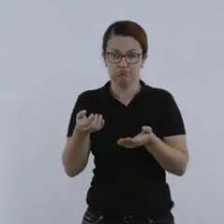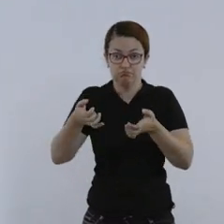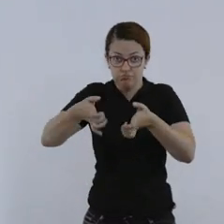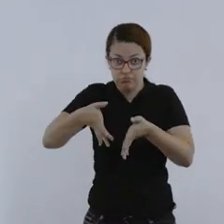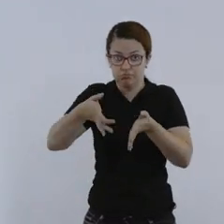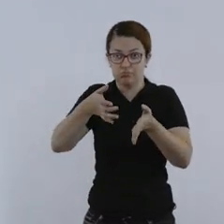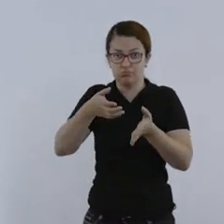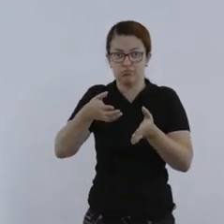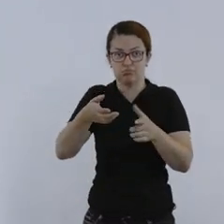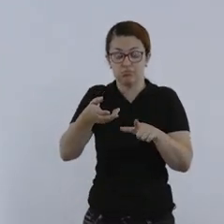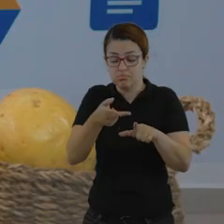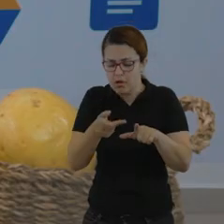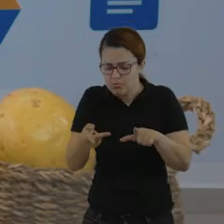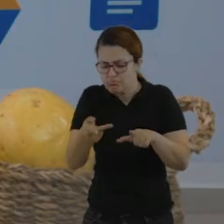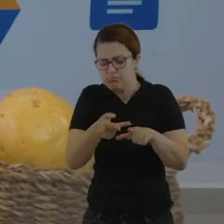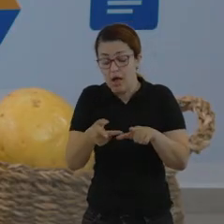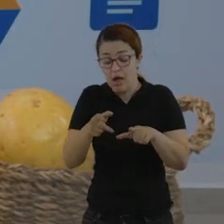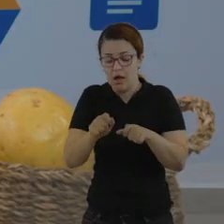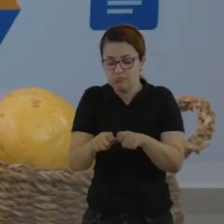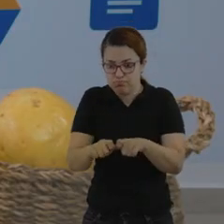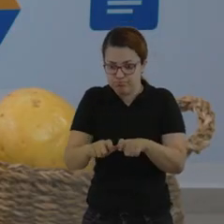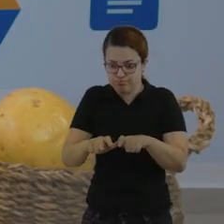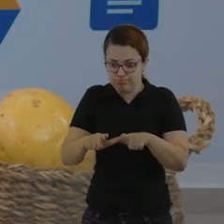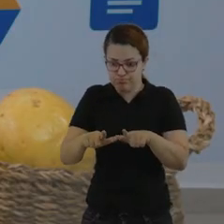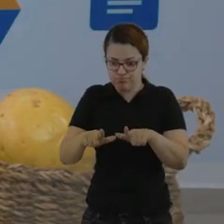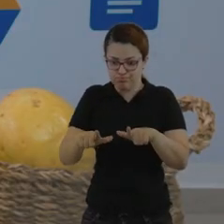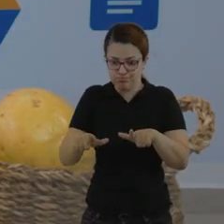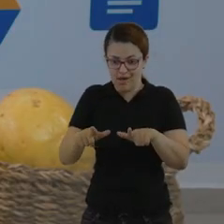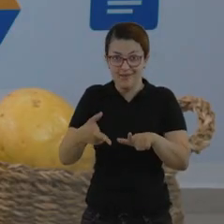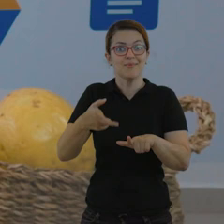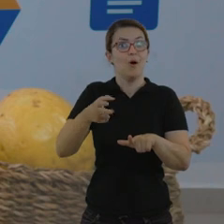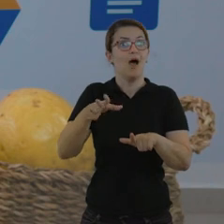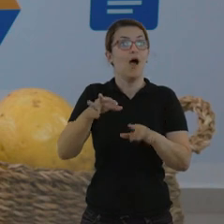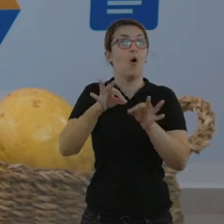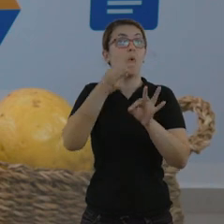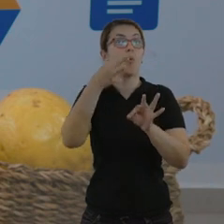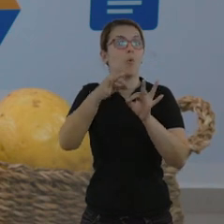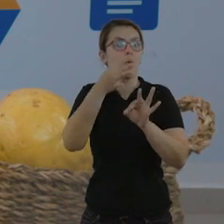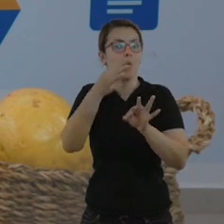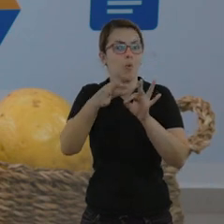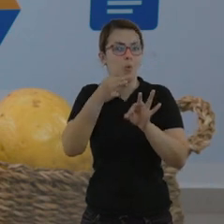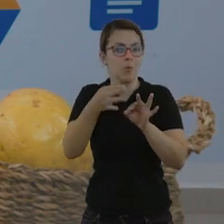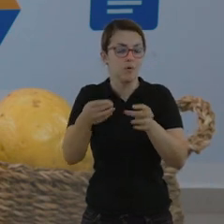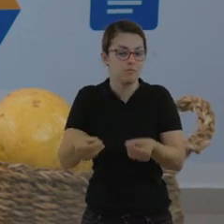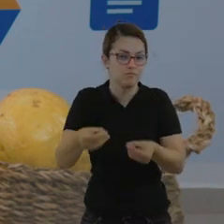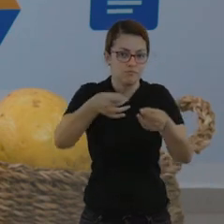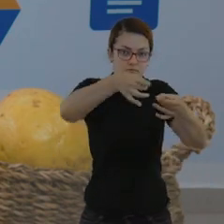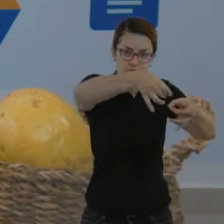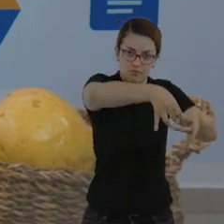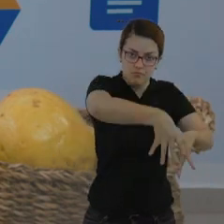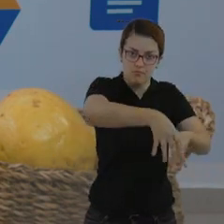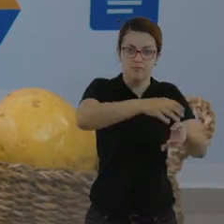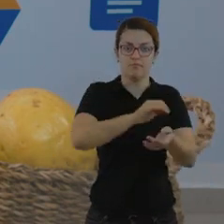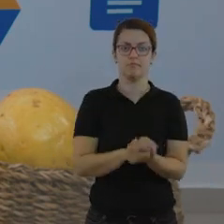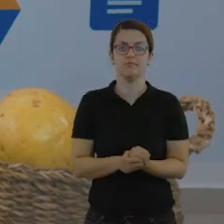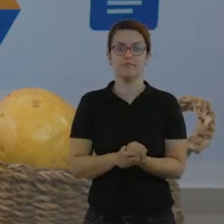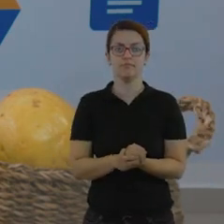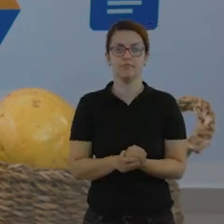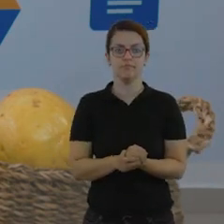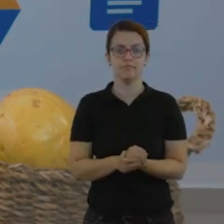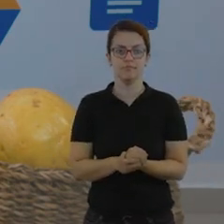Olhou, ela descobriu. A uva. Aí você tira, porque senão ele vai desmanchando, vai soltando toda a